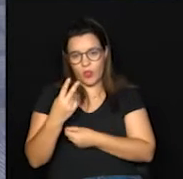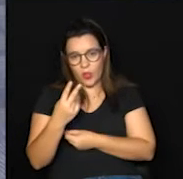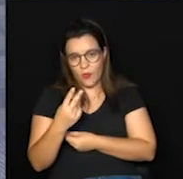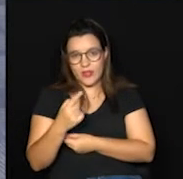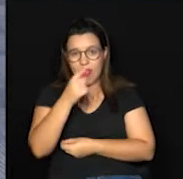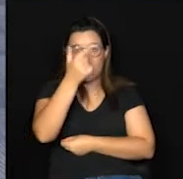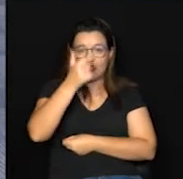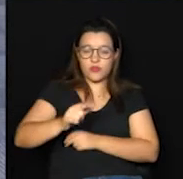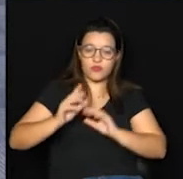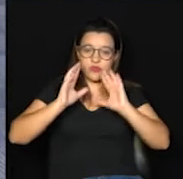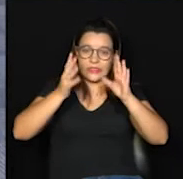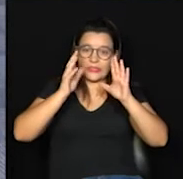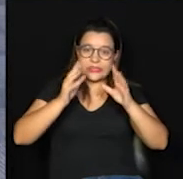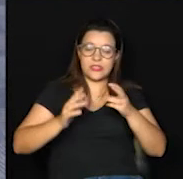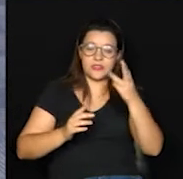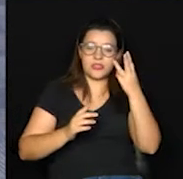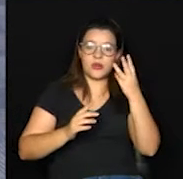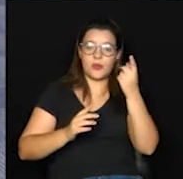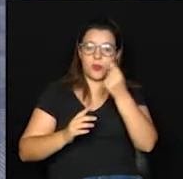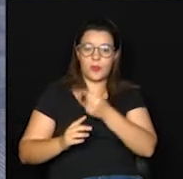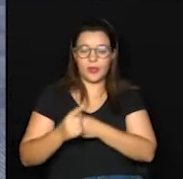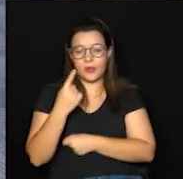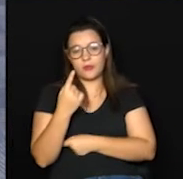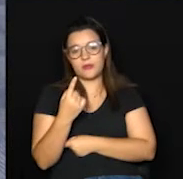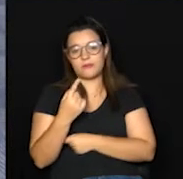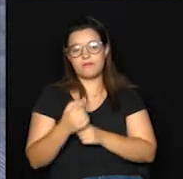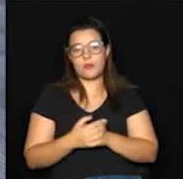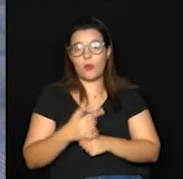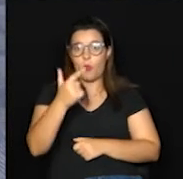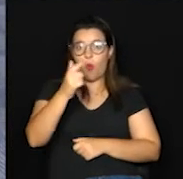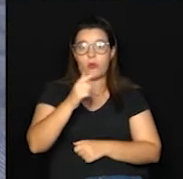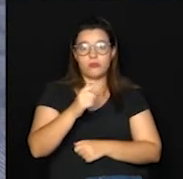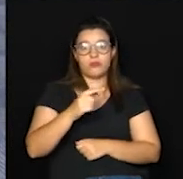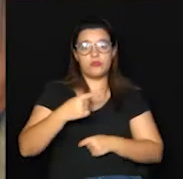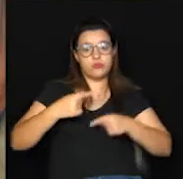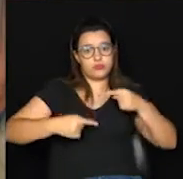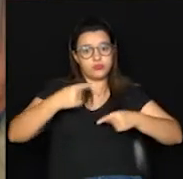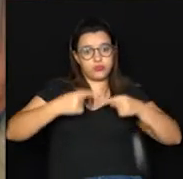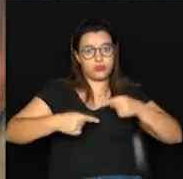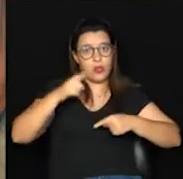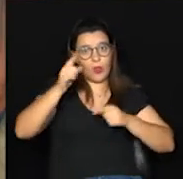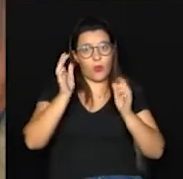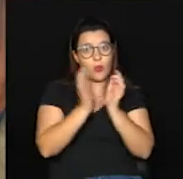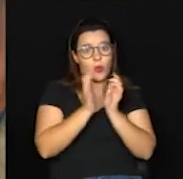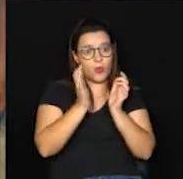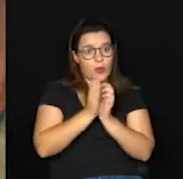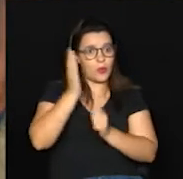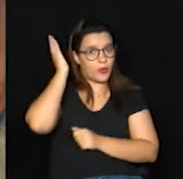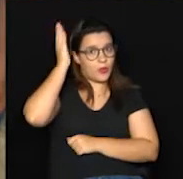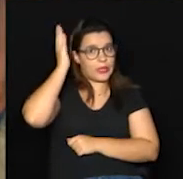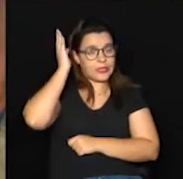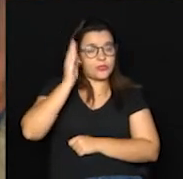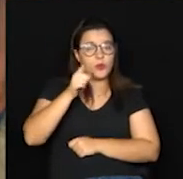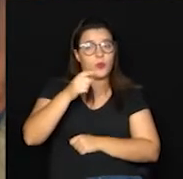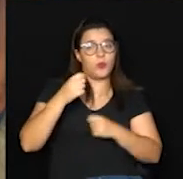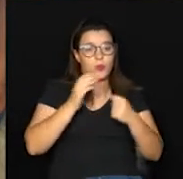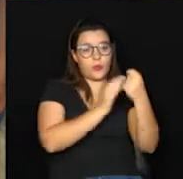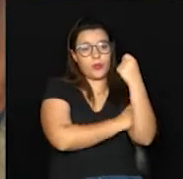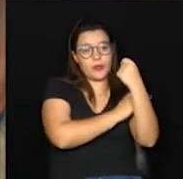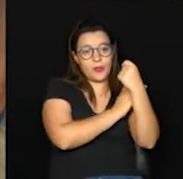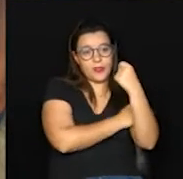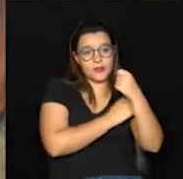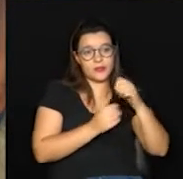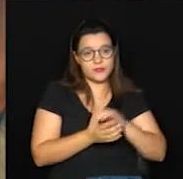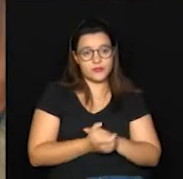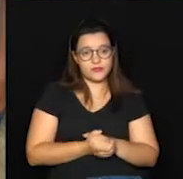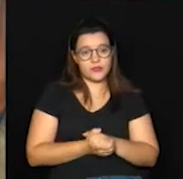mundo ficou aí, estava nessa expectativa, porque o time também era bem forte. Não, a equipe de Taubaté era uma das favoritas, só. Para quem está em